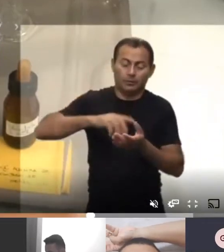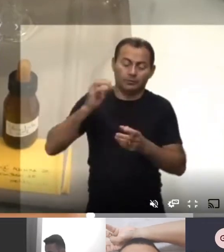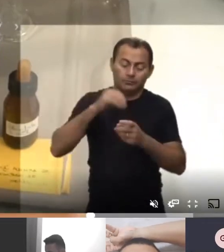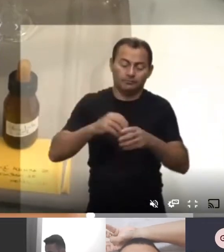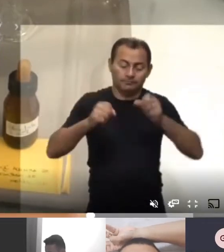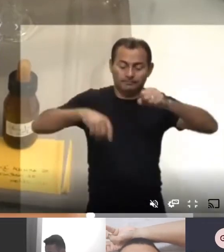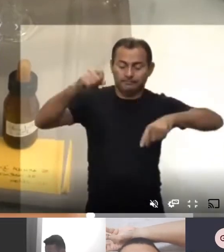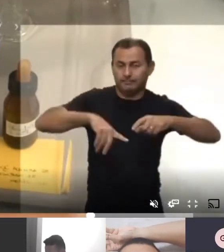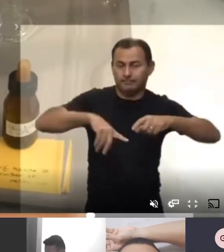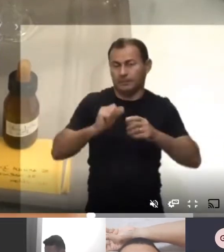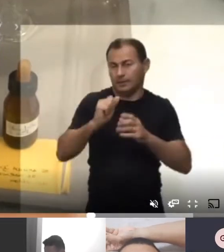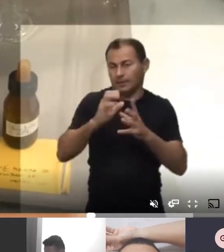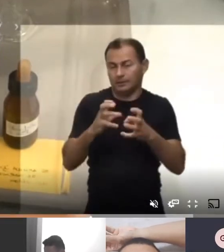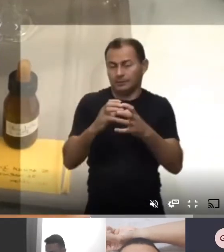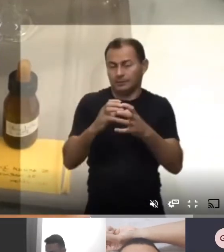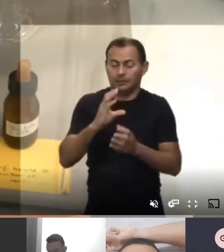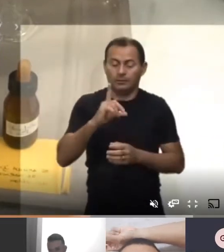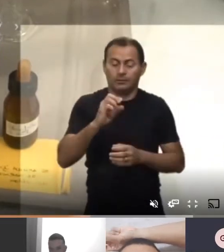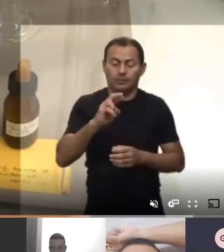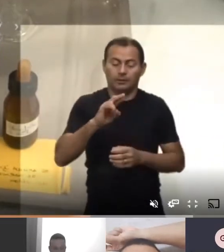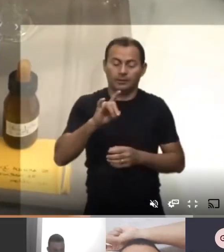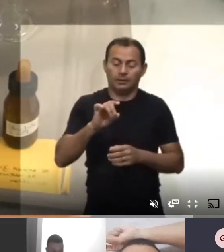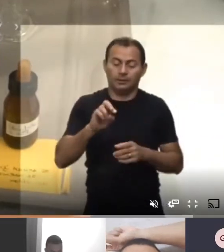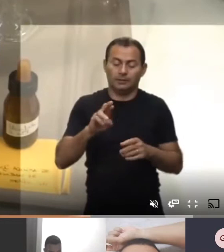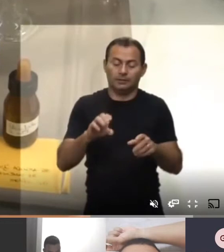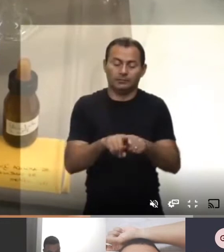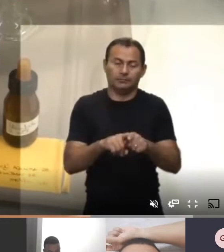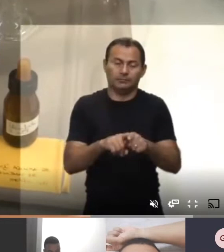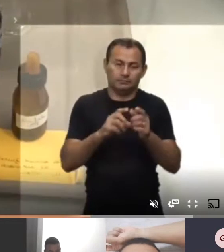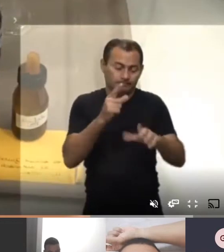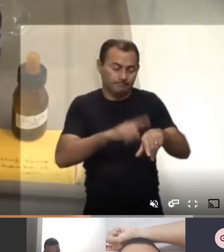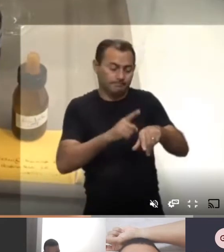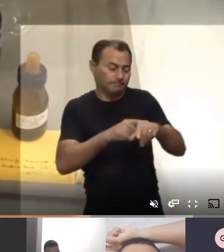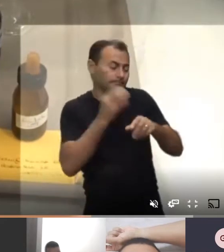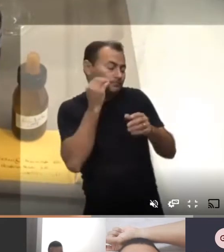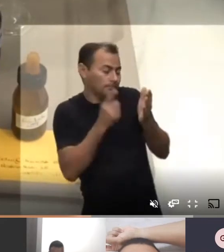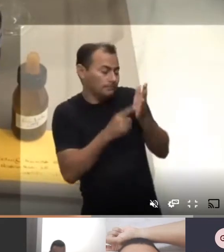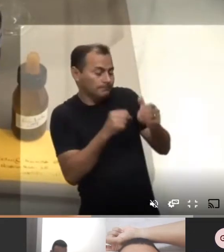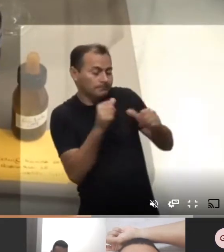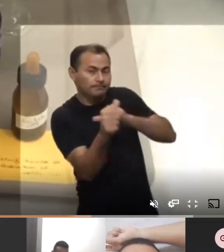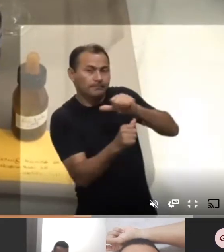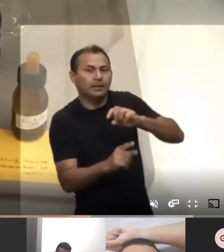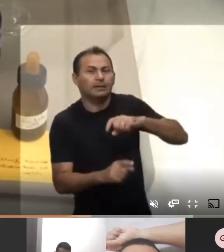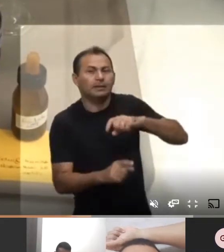de 6,8, com pH 6,8 de fosfato.